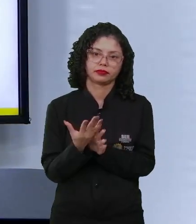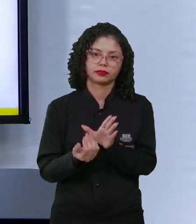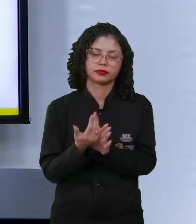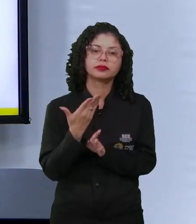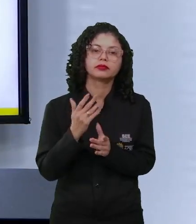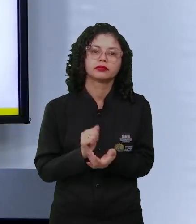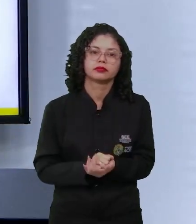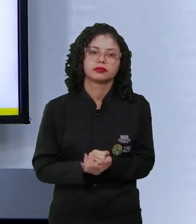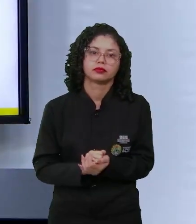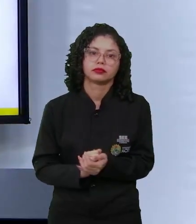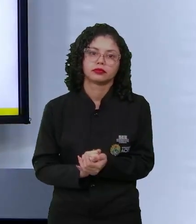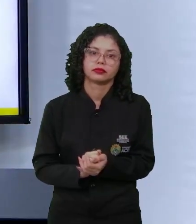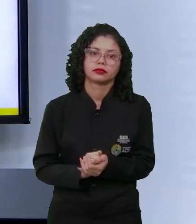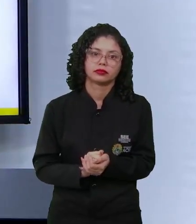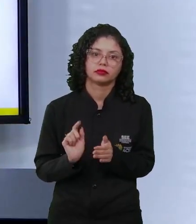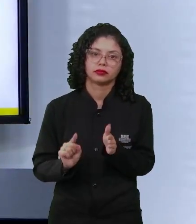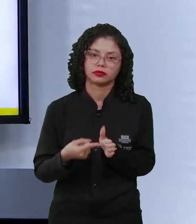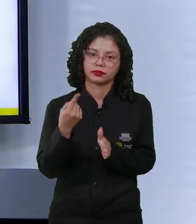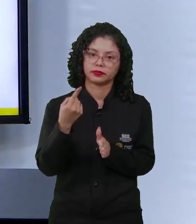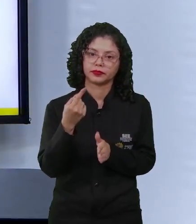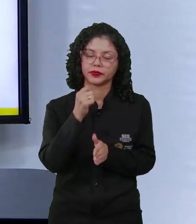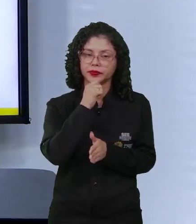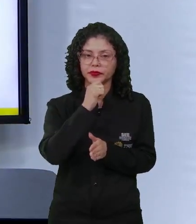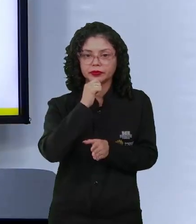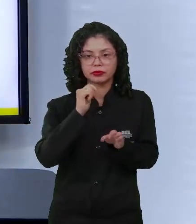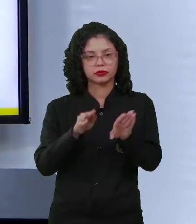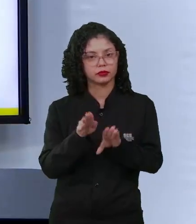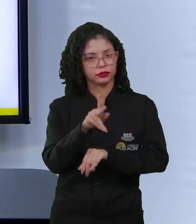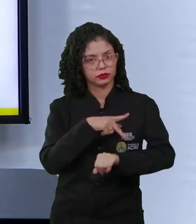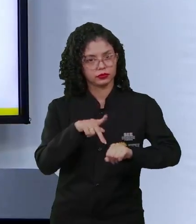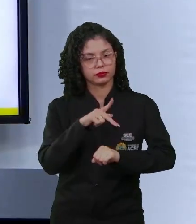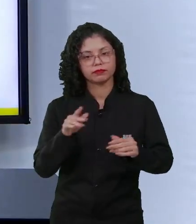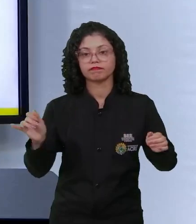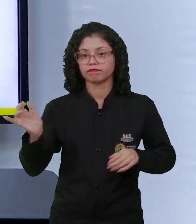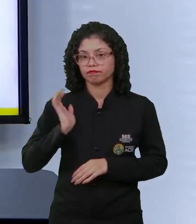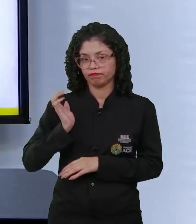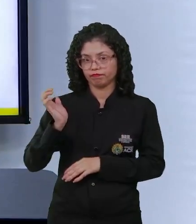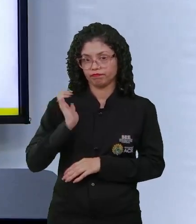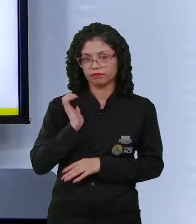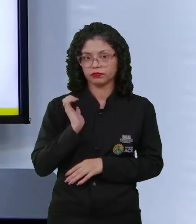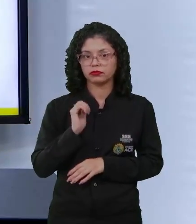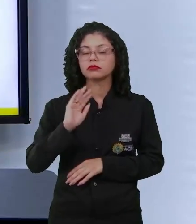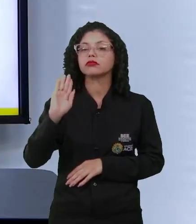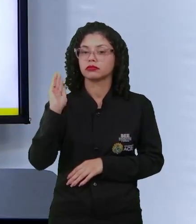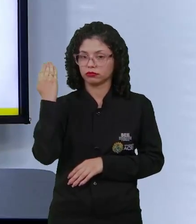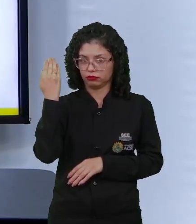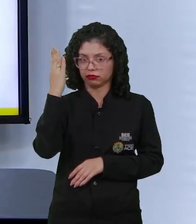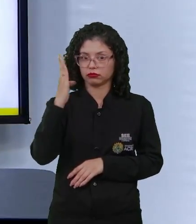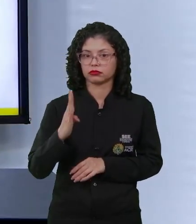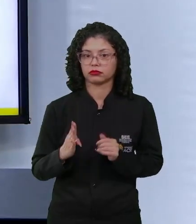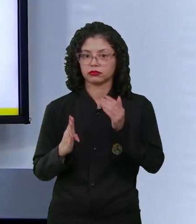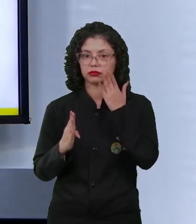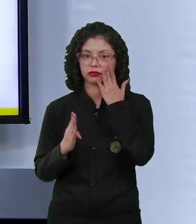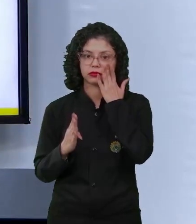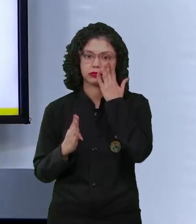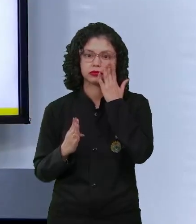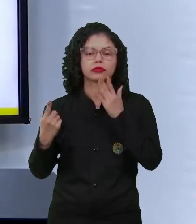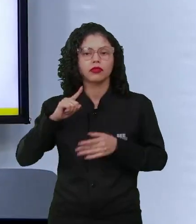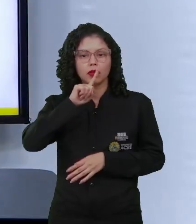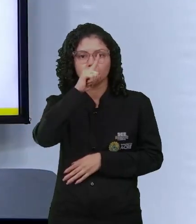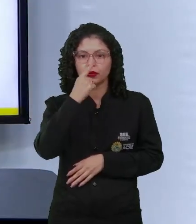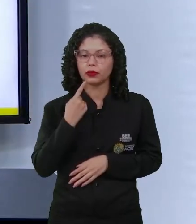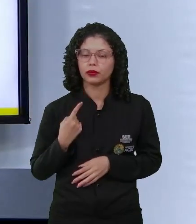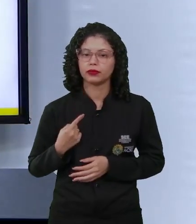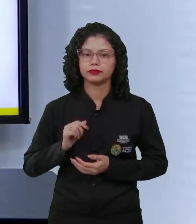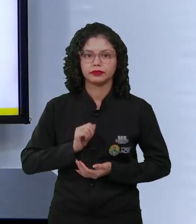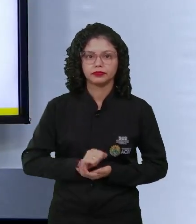produzir produtos de primeira necessidade para os países mais ricos. O pau-brasil, a